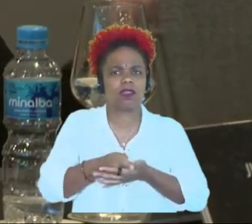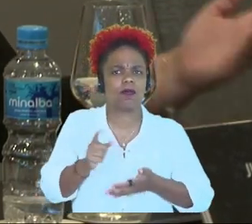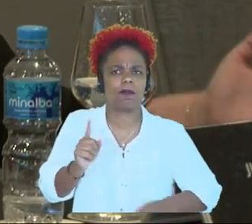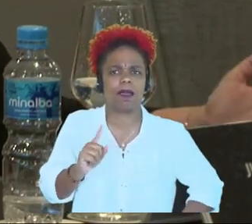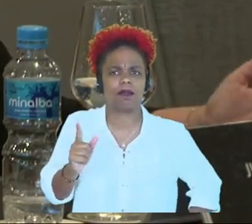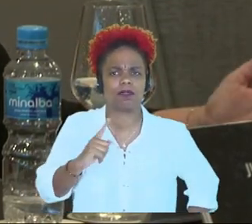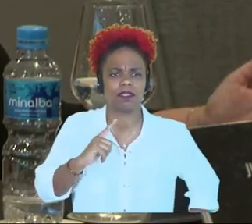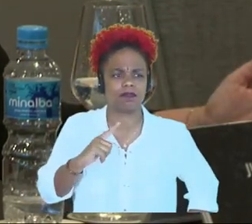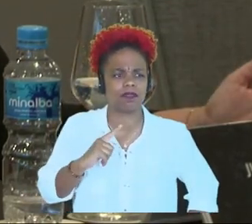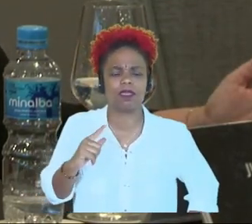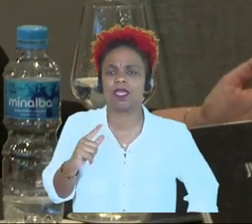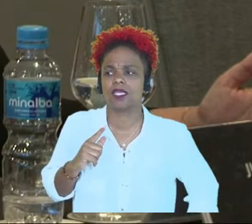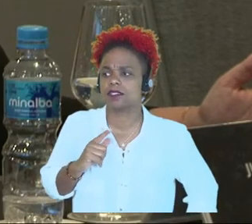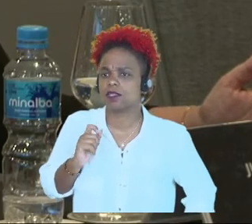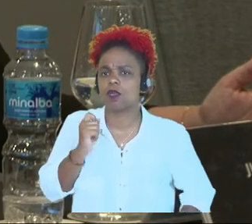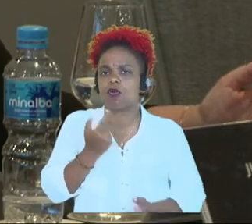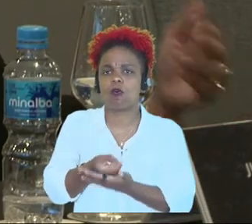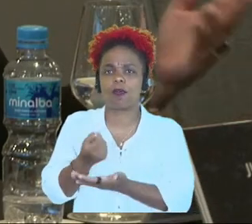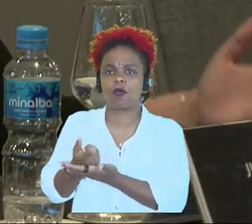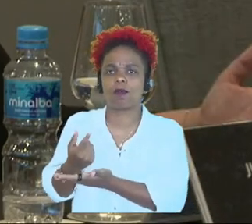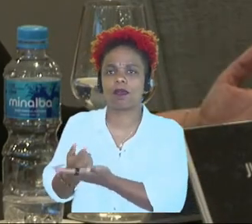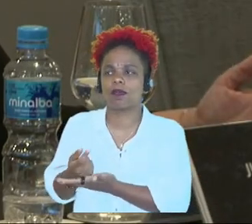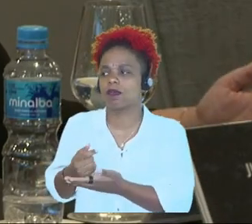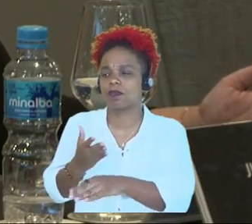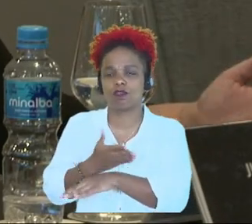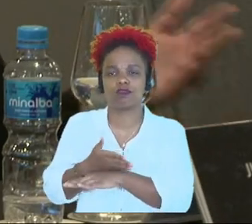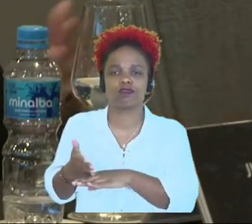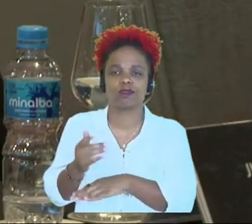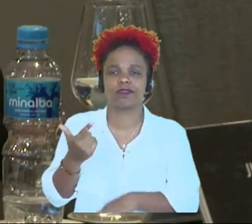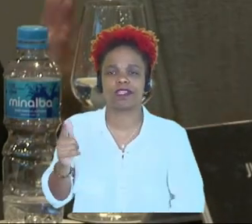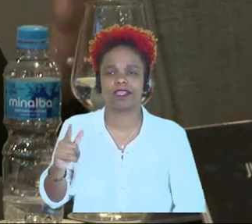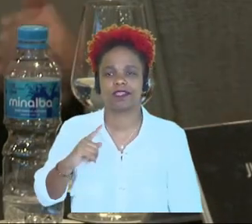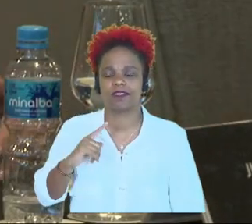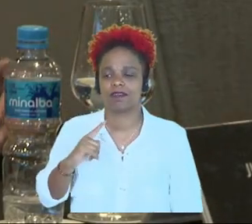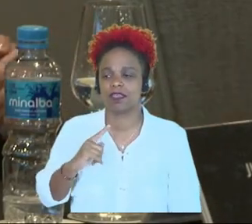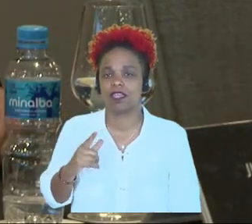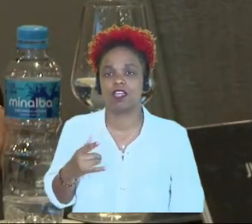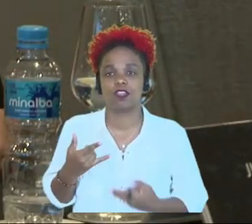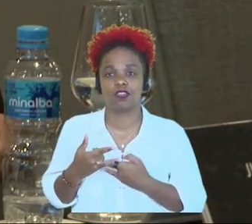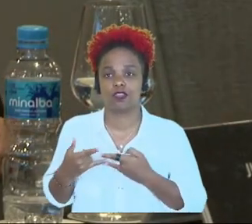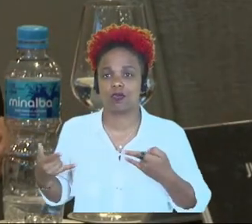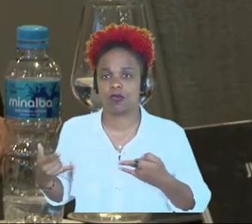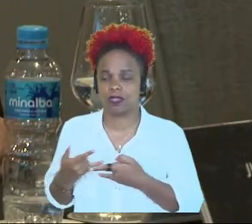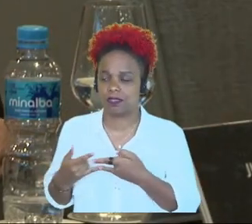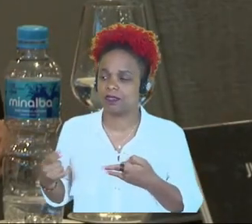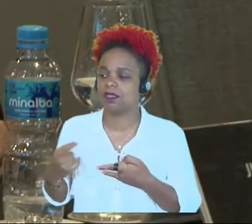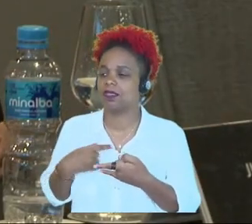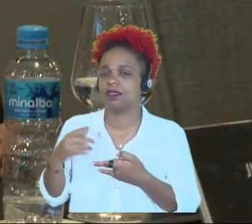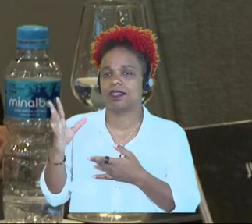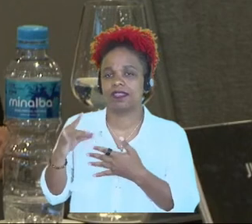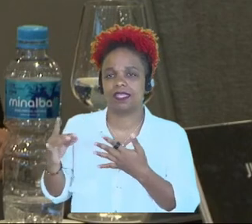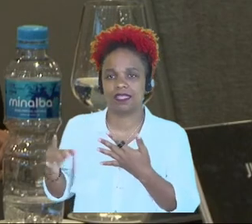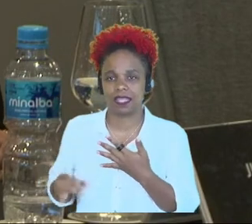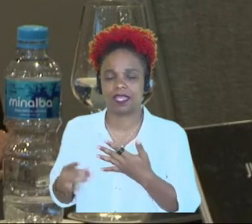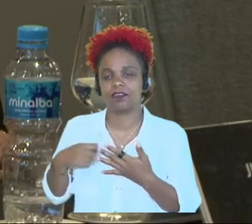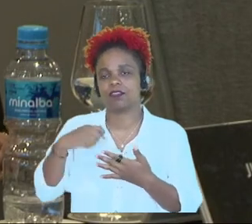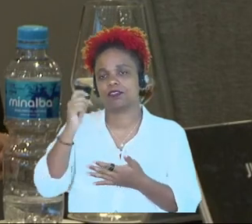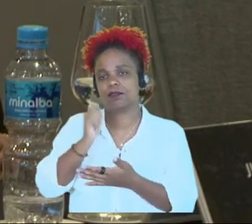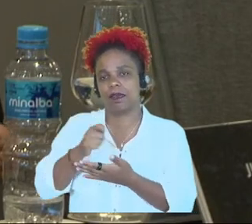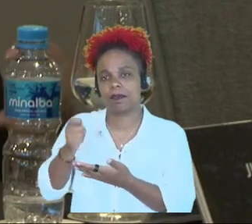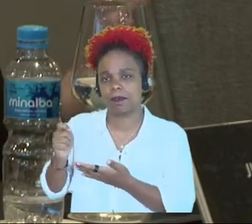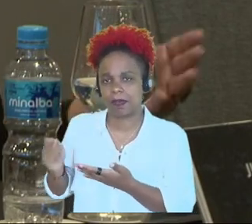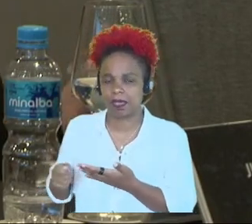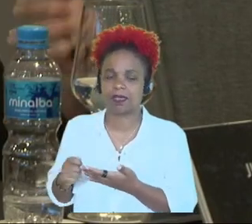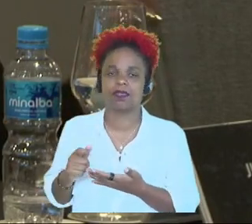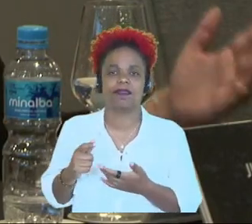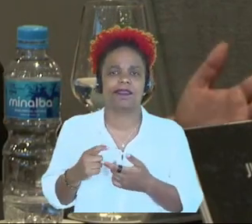no consumo de bens básicos, porque não tem o costume de olhar a nota fiscal, que hoje em dia discrimina o quanto de impostos a gente paga na aquisição de